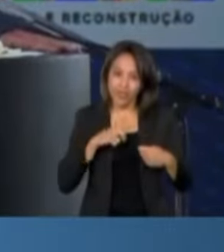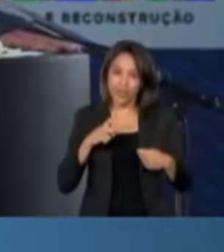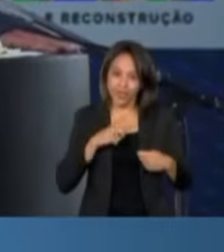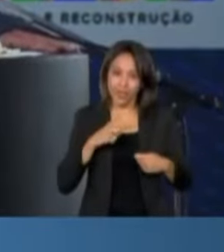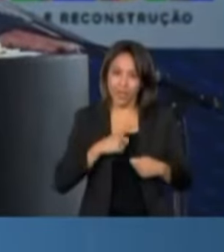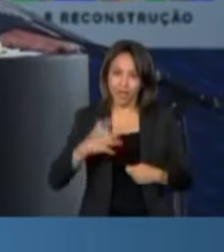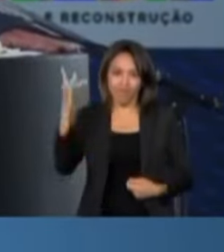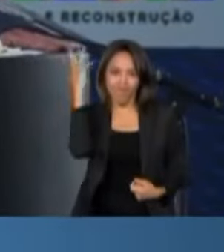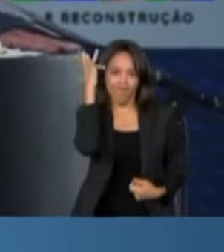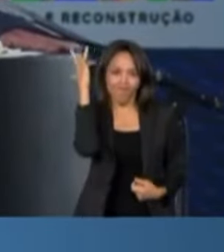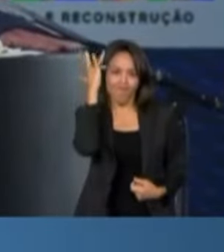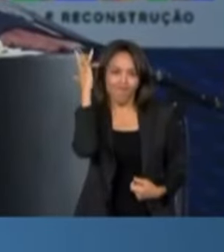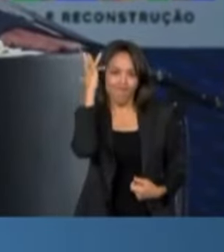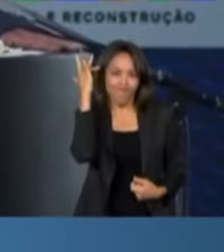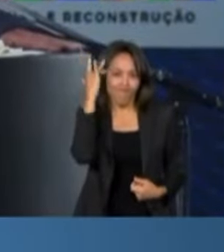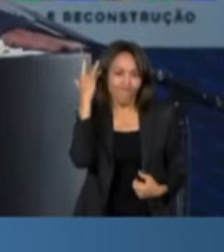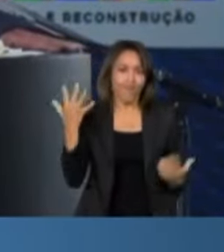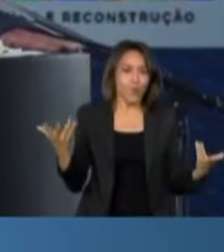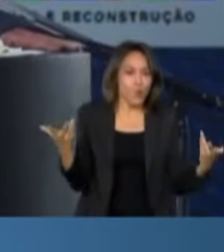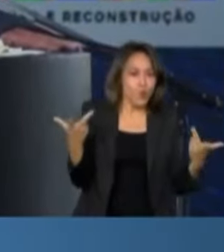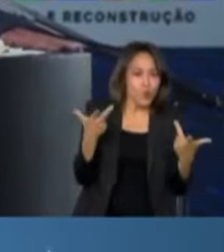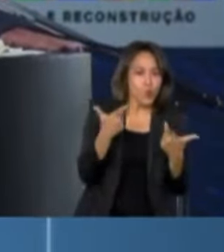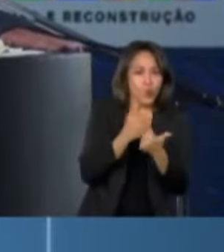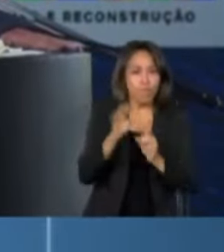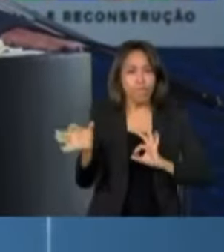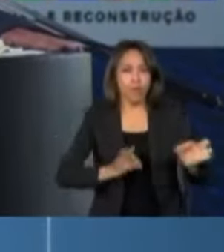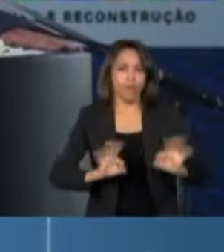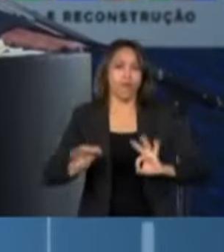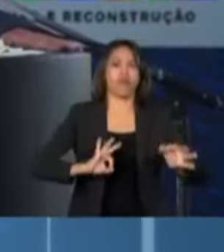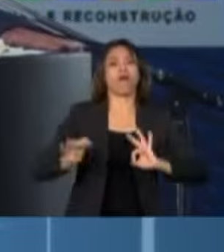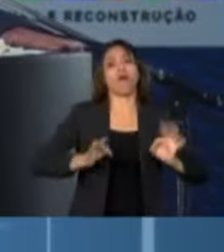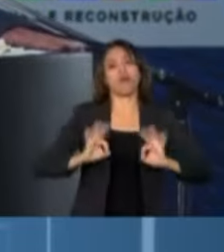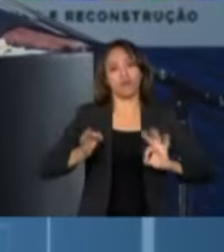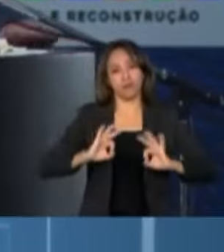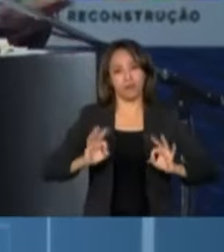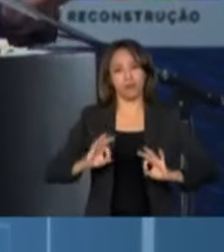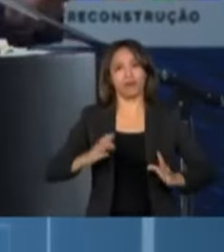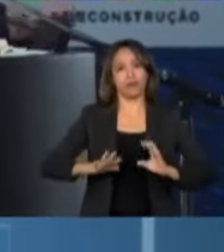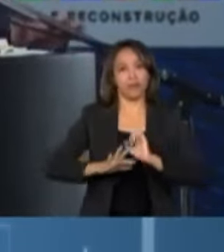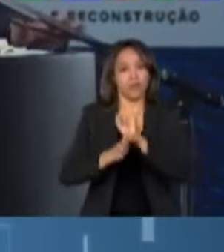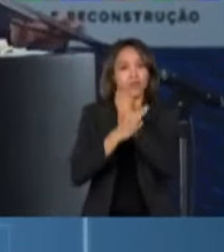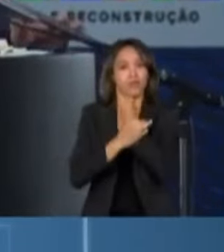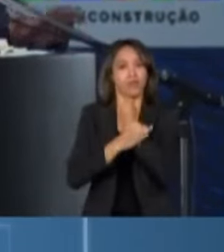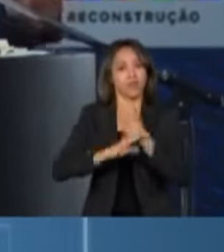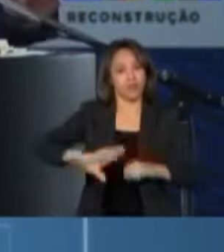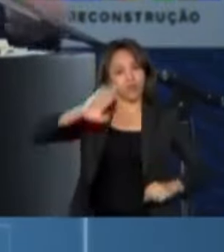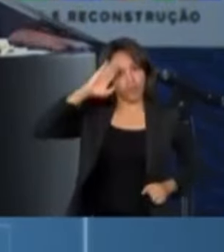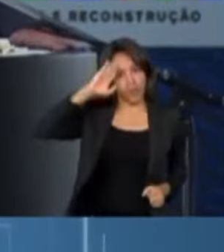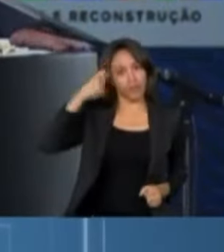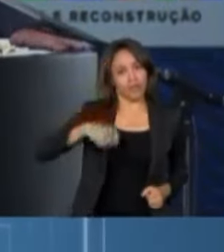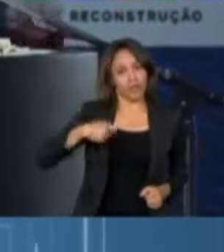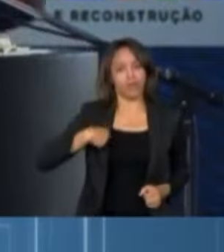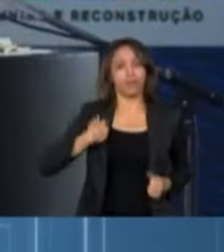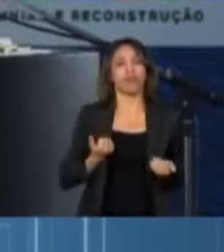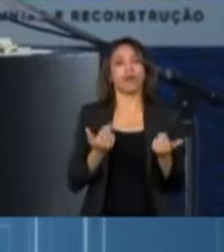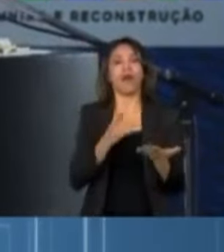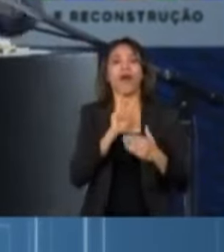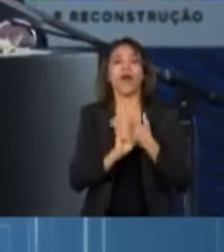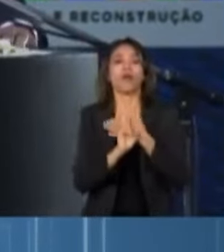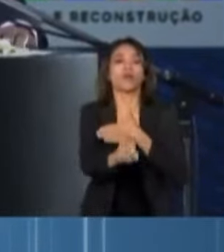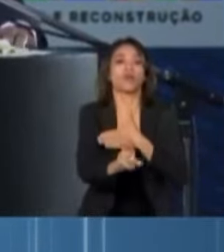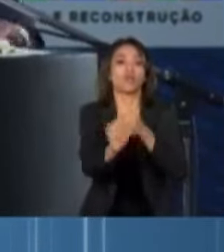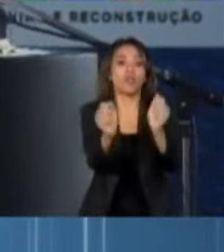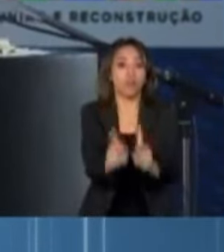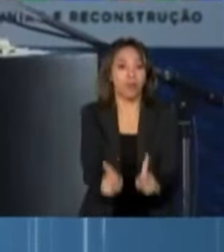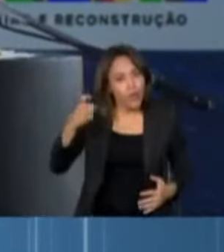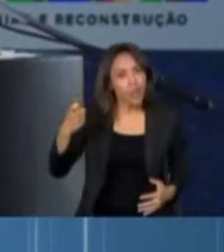está adiantada. A conclusão. A conclusão é do navio senador Almirante Alvarez, sim,